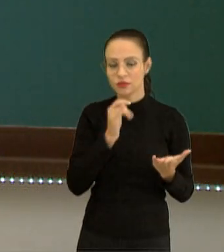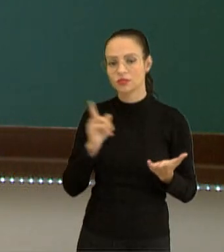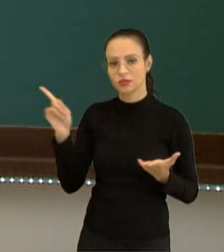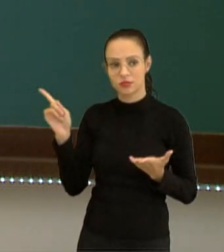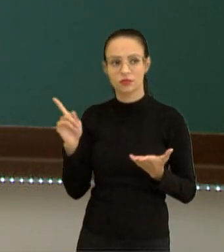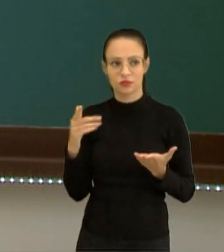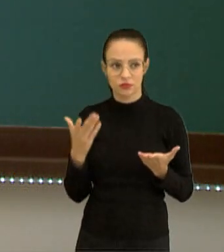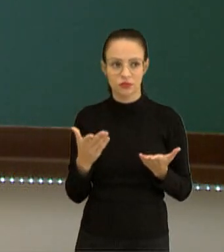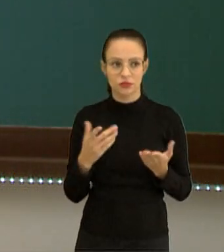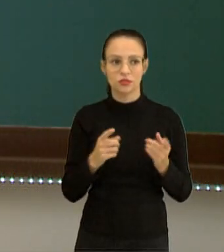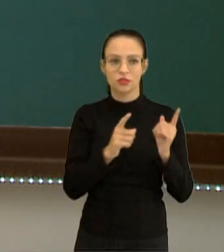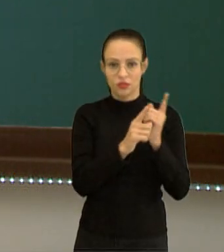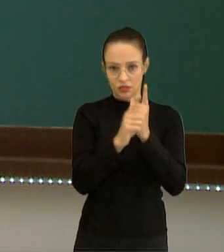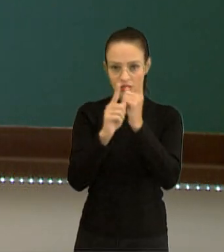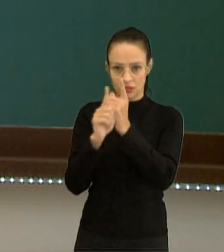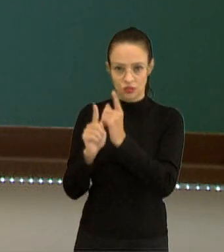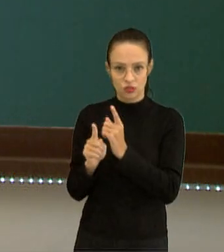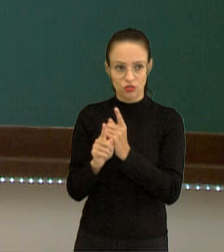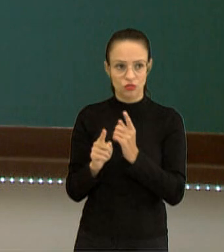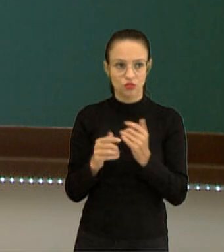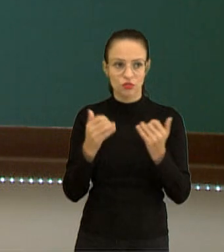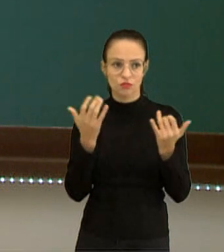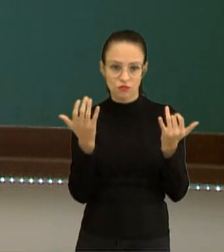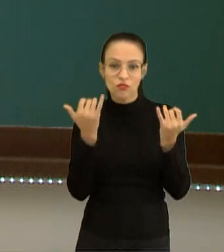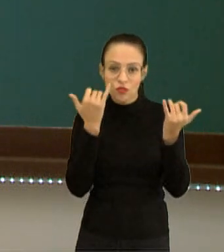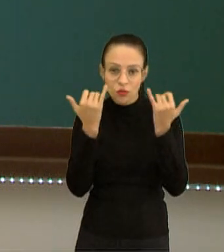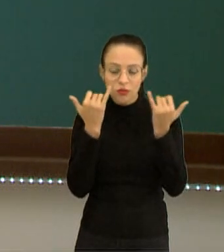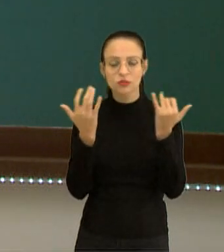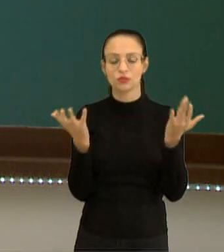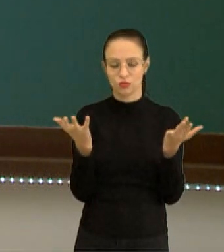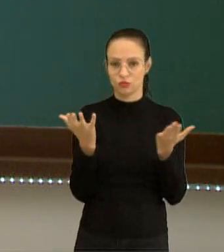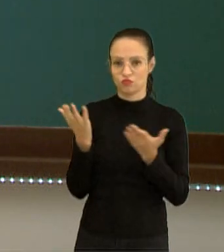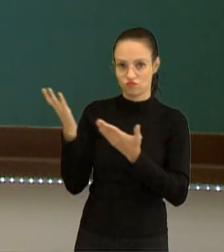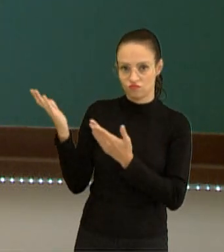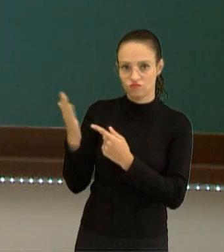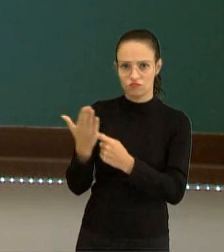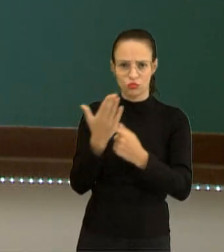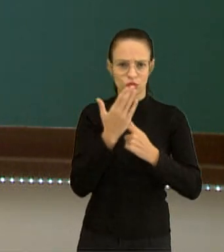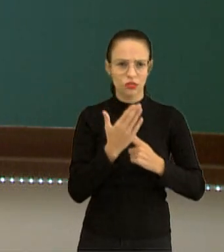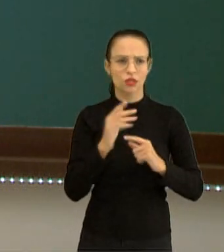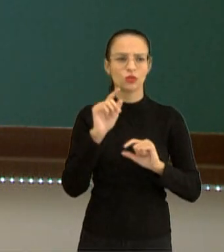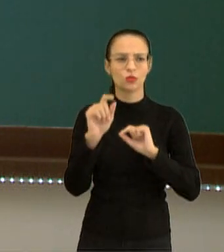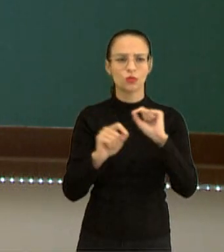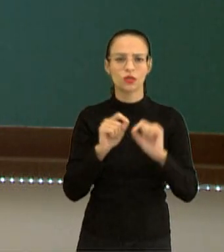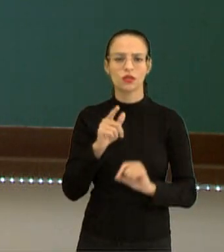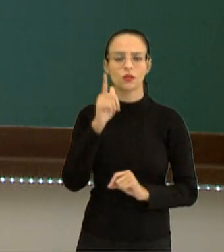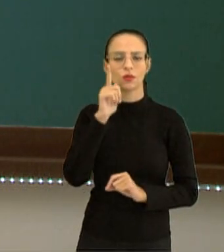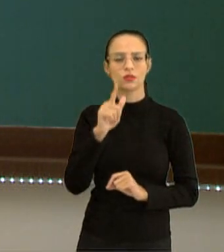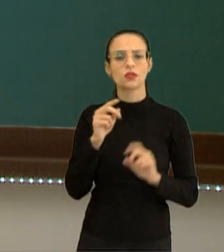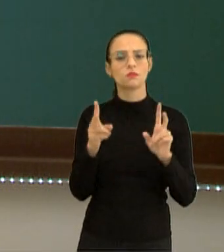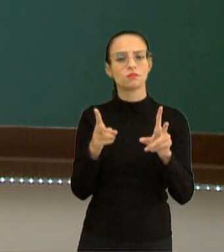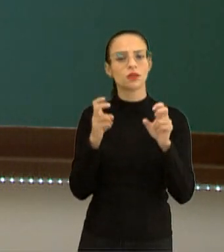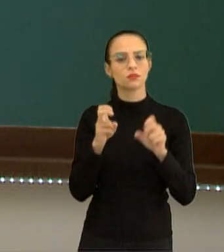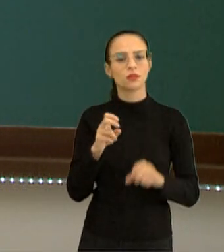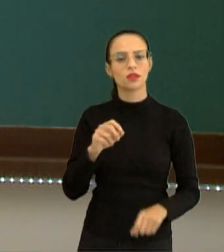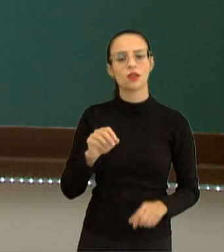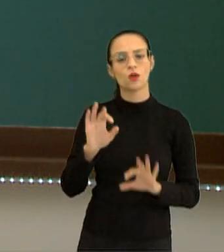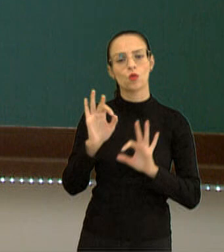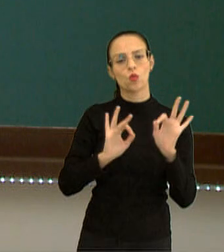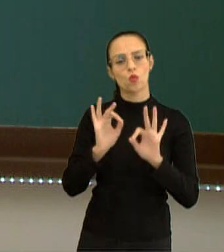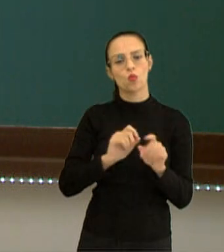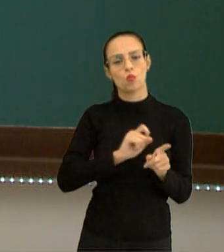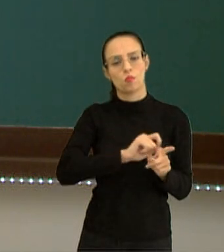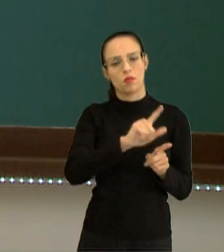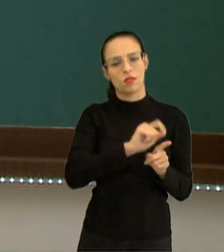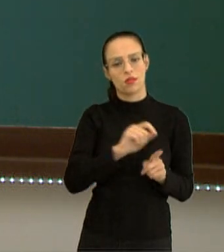organizando, identificando essas informações que foram passadas, nós conseguimos observar que o plano A é mais barato